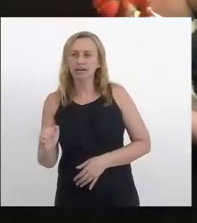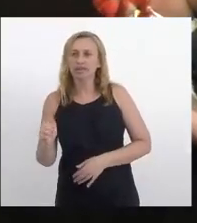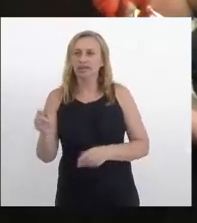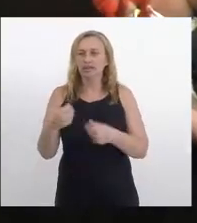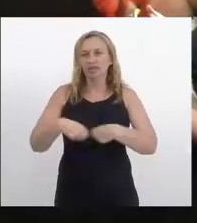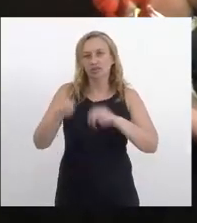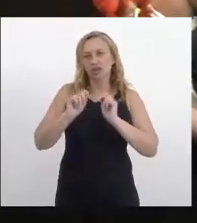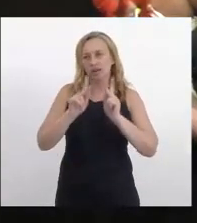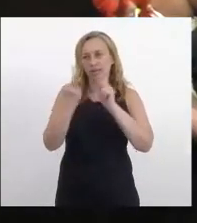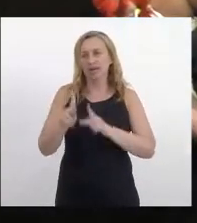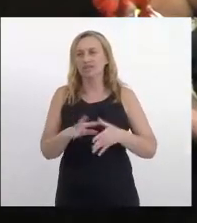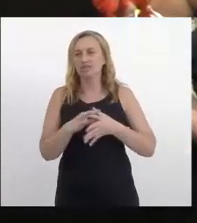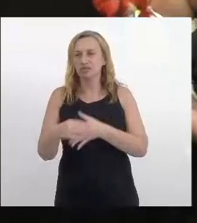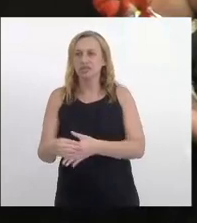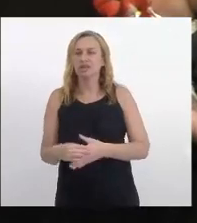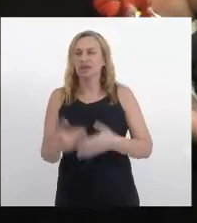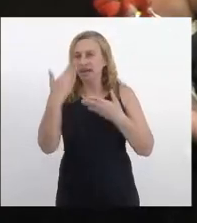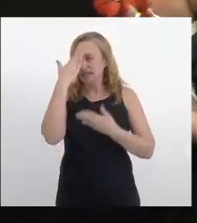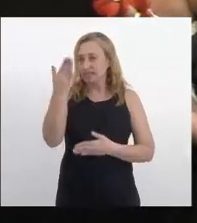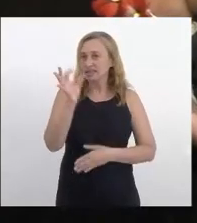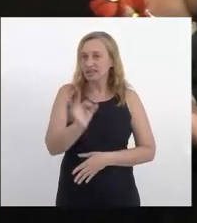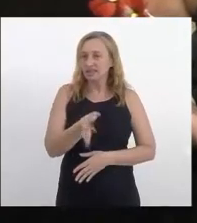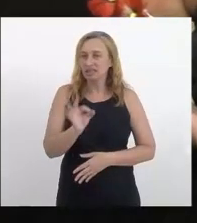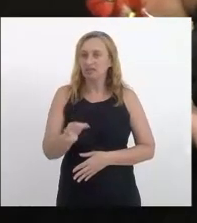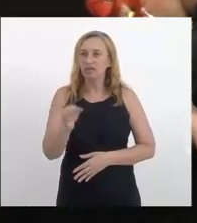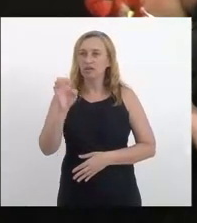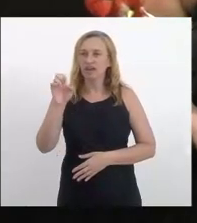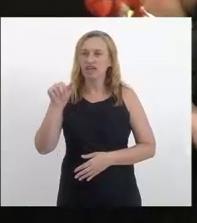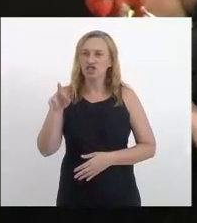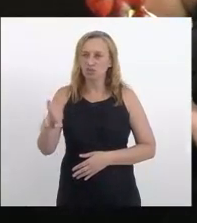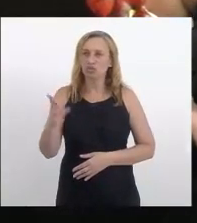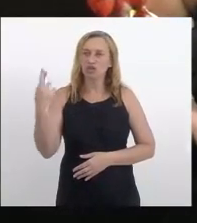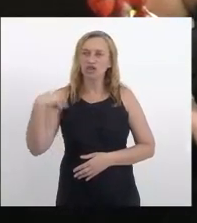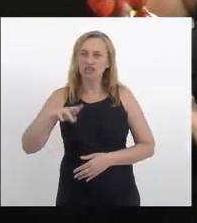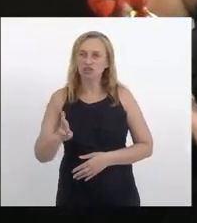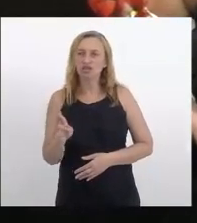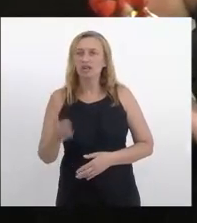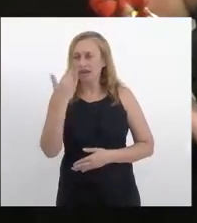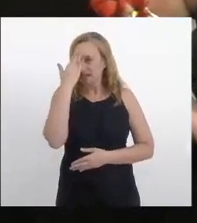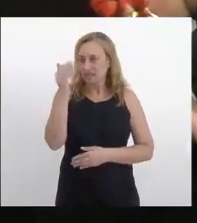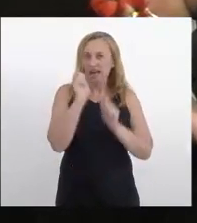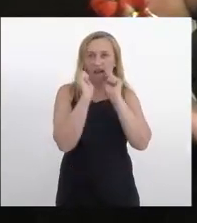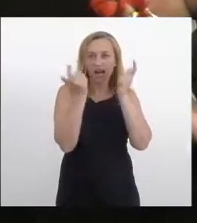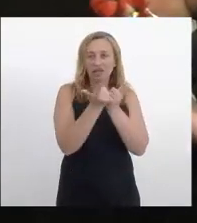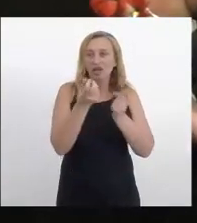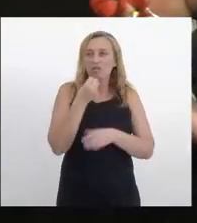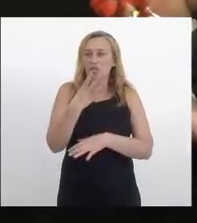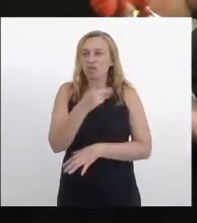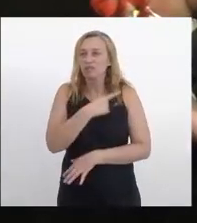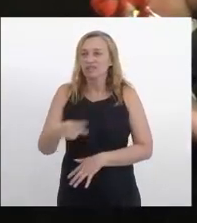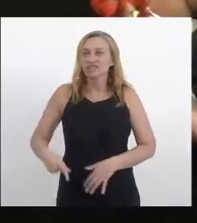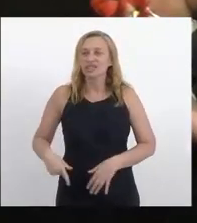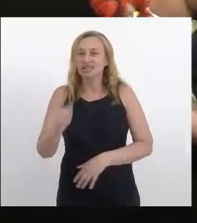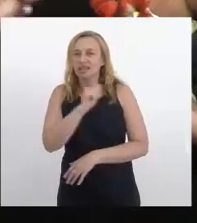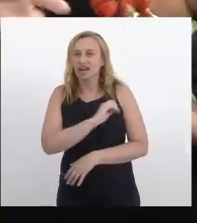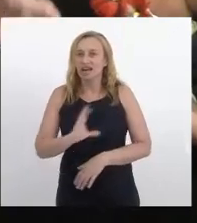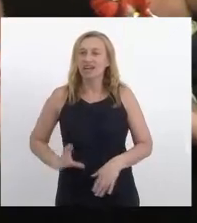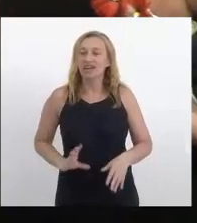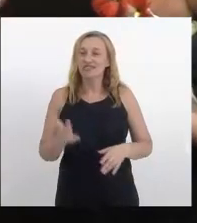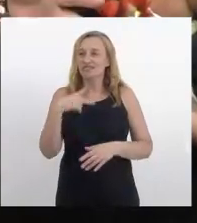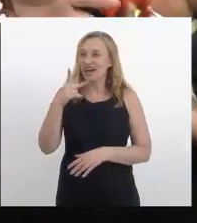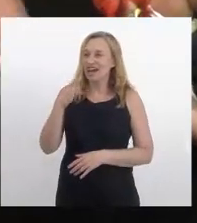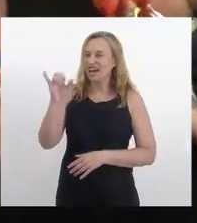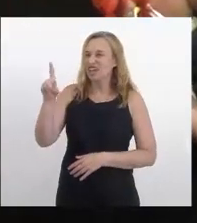paz. Agradecer infinitamente a esta religião, agradecer a Lerje, tão bom que o presidente da Lerje falar em